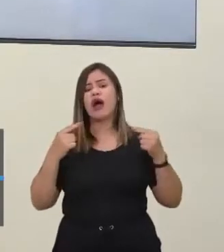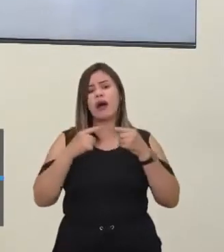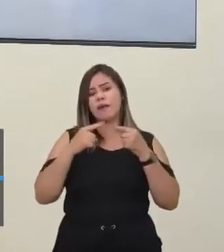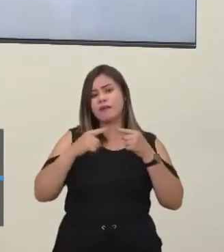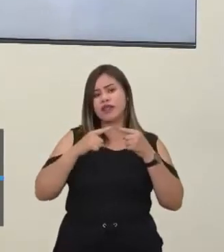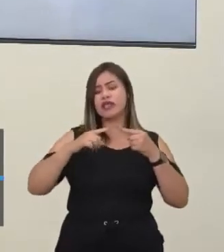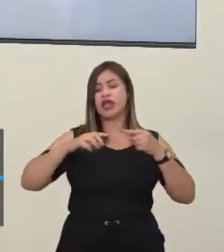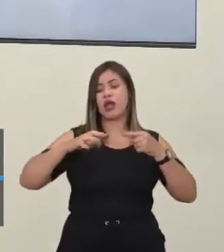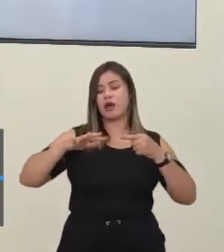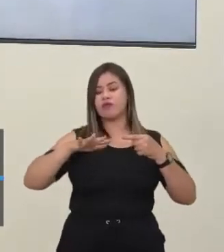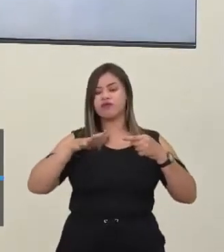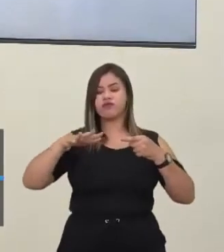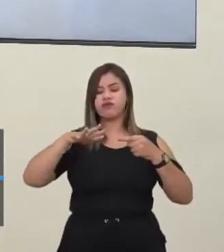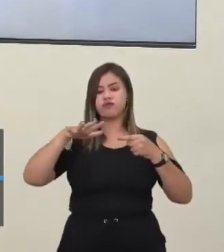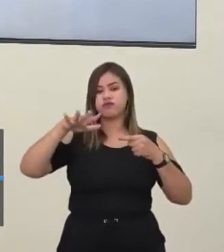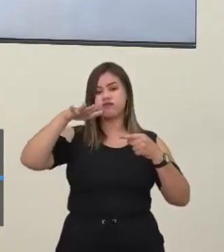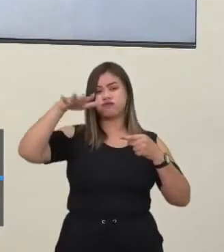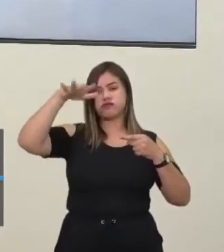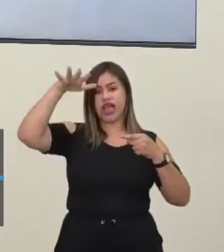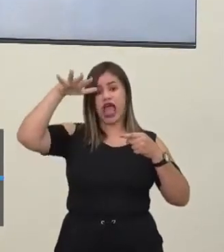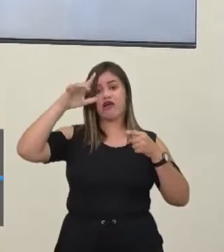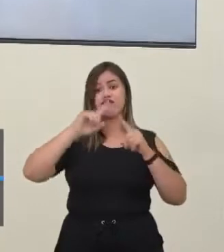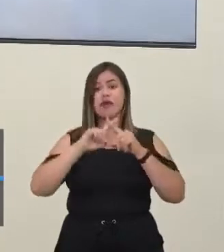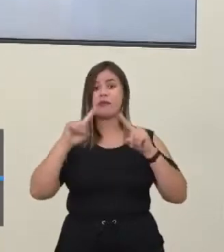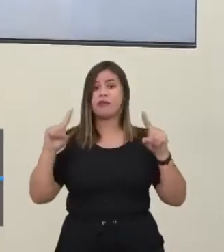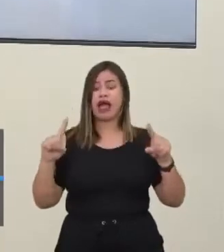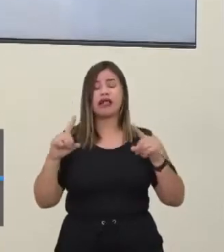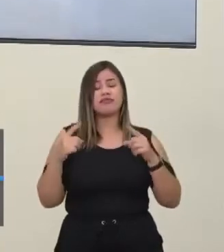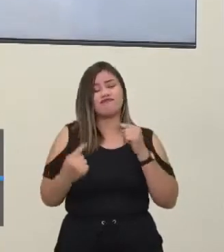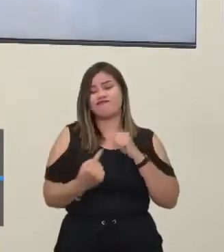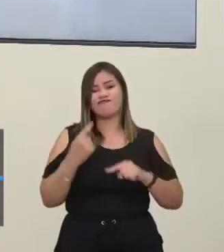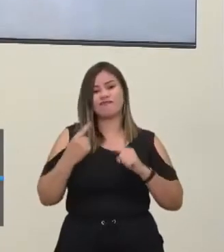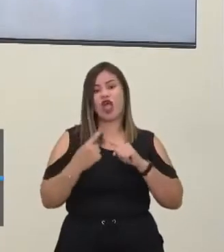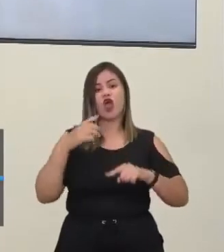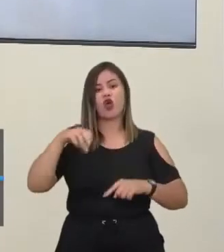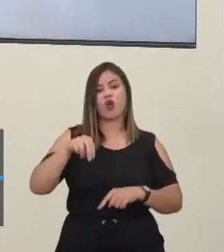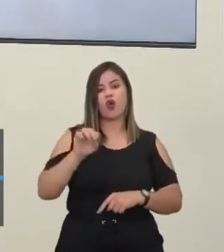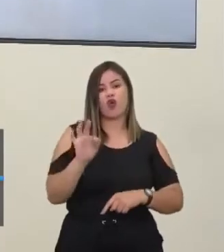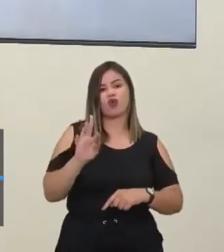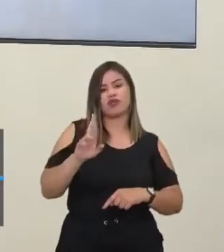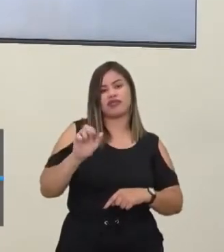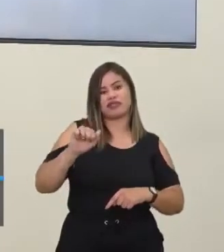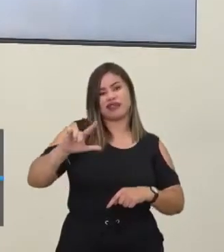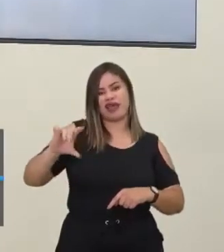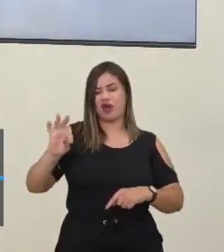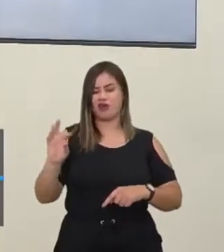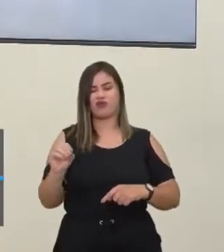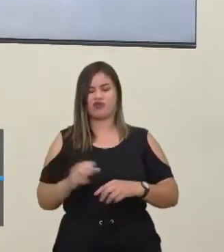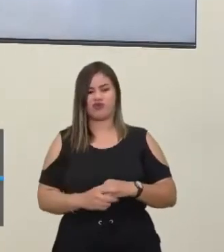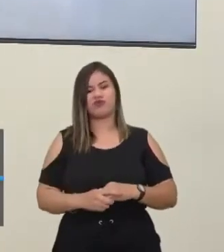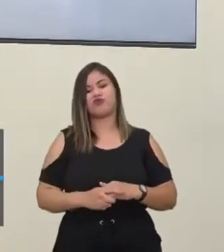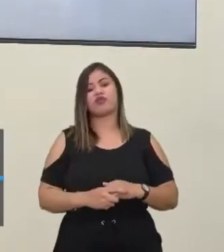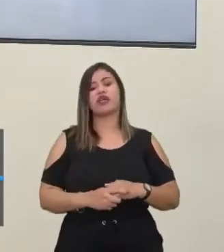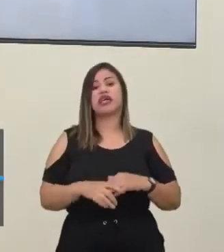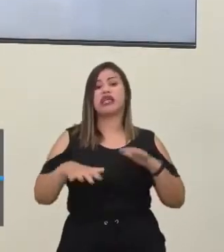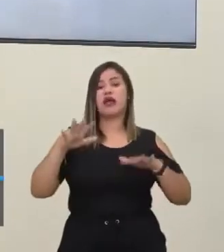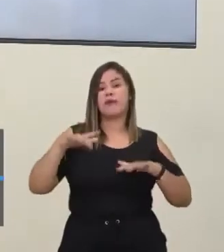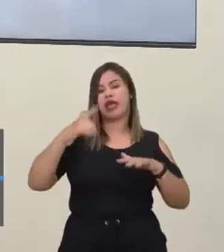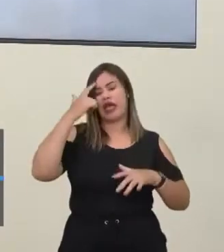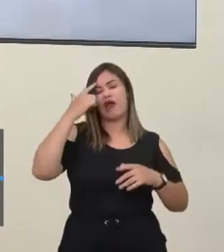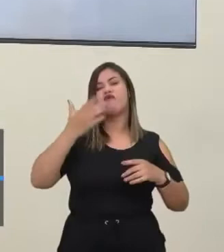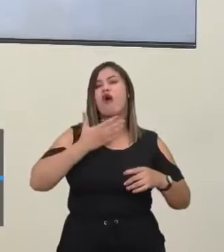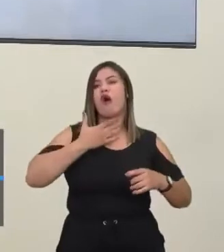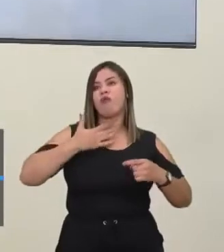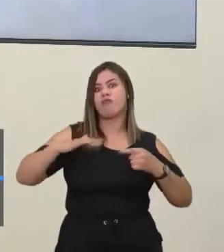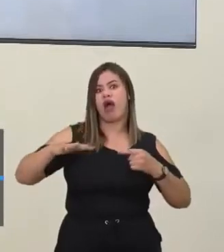de contralto, né, que seria o equivalente à voz masculina, tá? Então, assim, ter a voz um pouco mais grave não significa que você seja contralto,